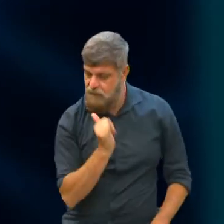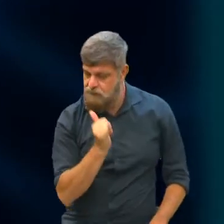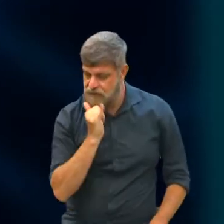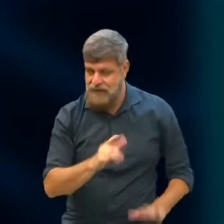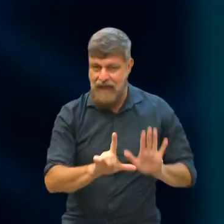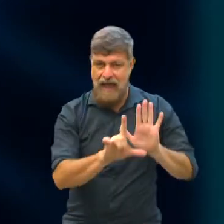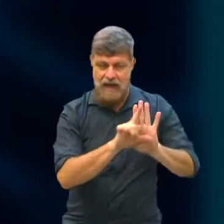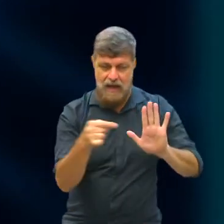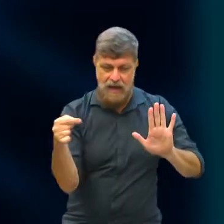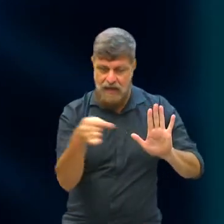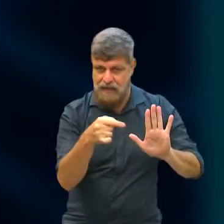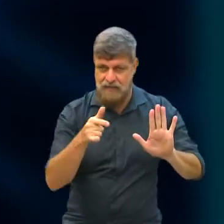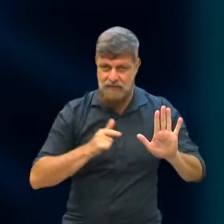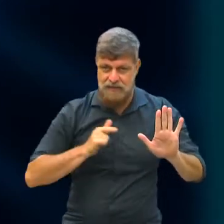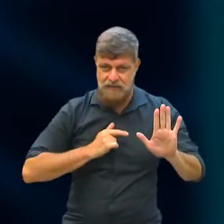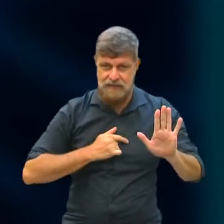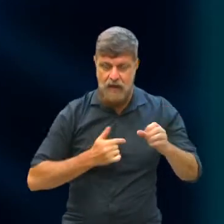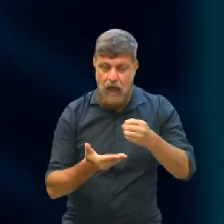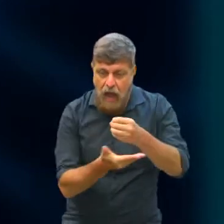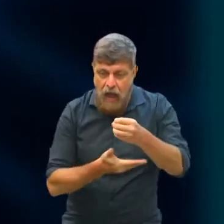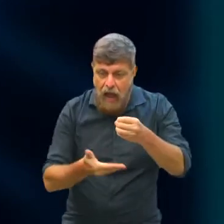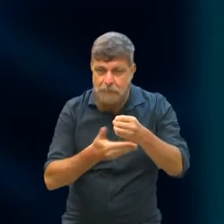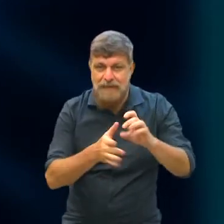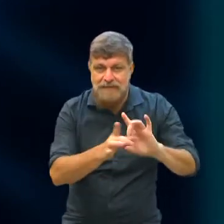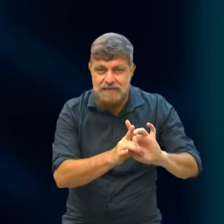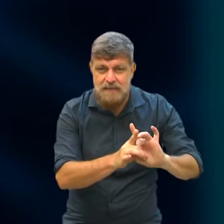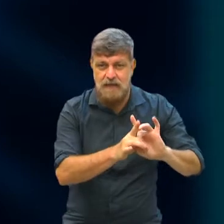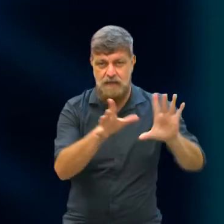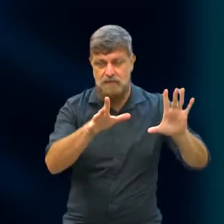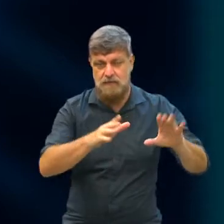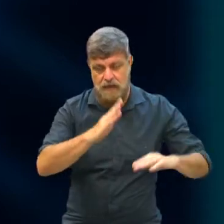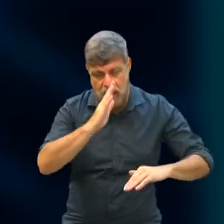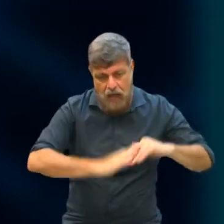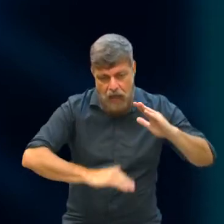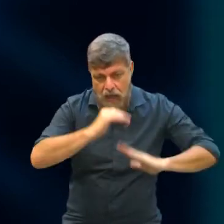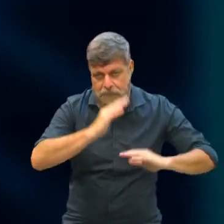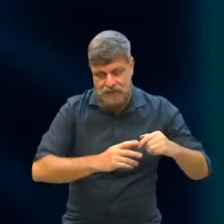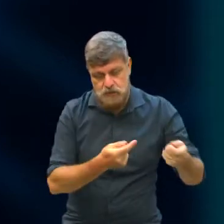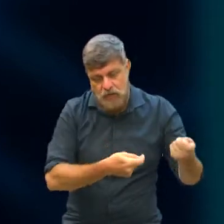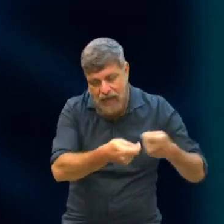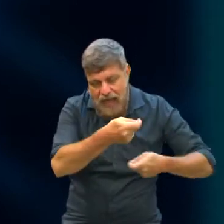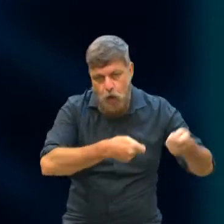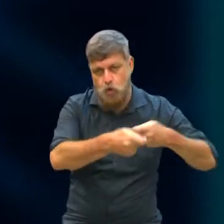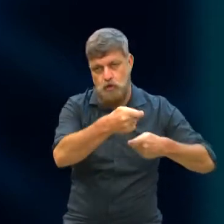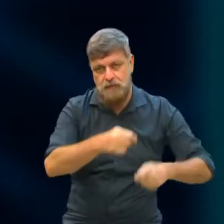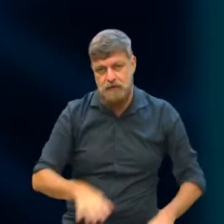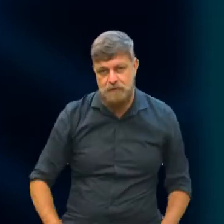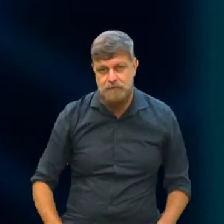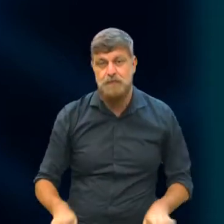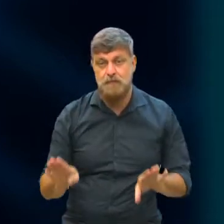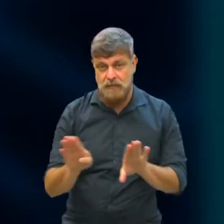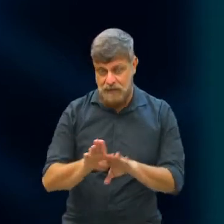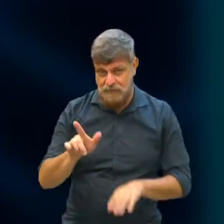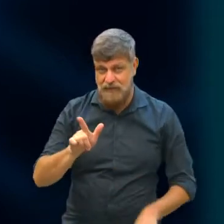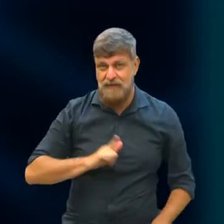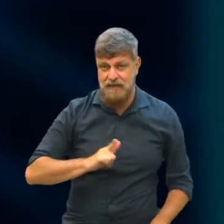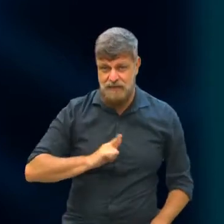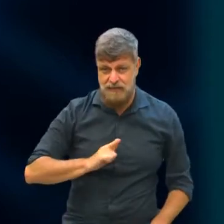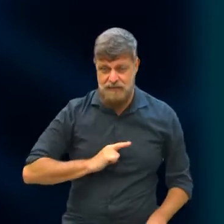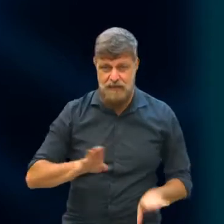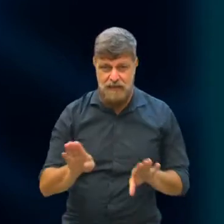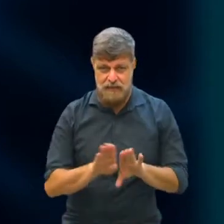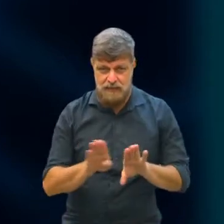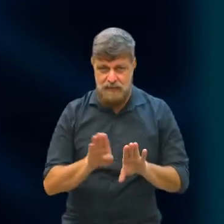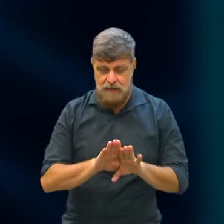menciona que a lei vai se reger pelo princípio da Liberdade no exercício de atividades econômicas também